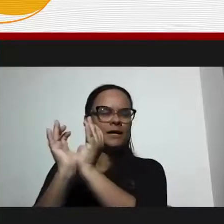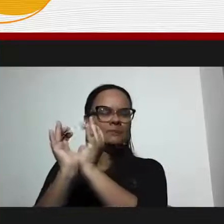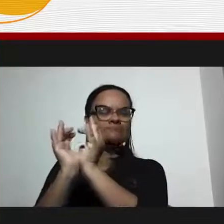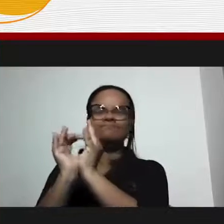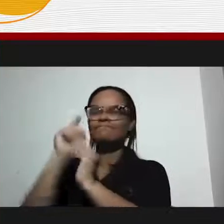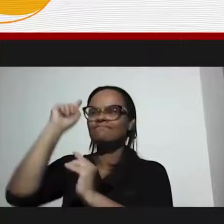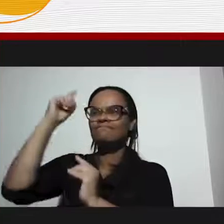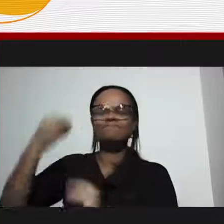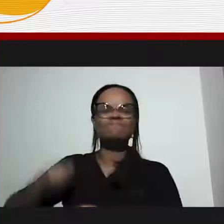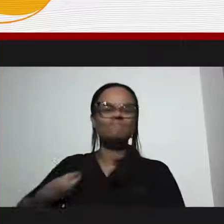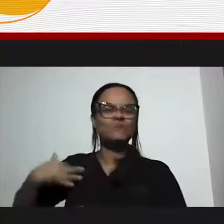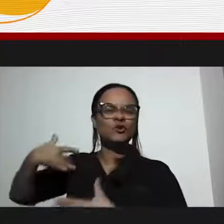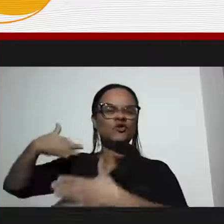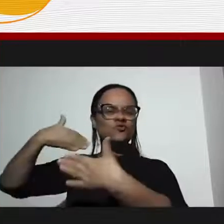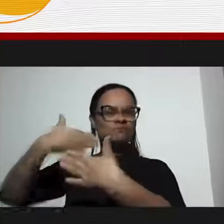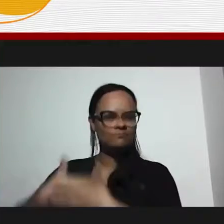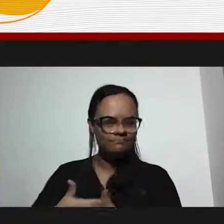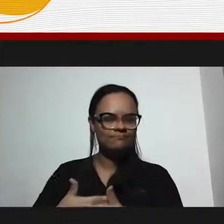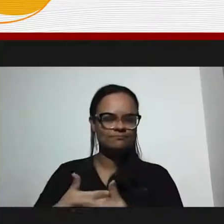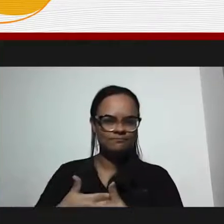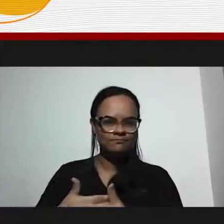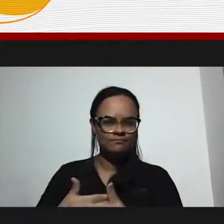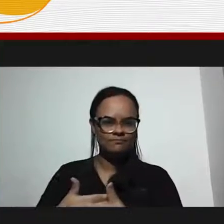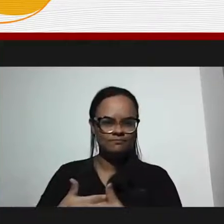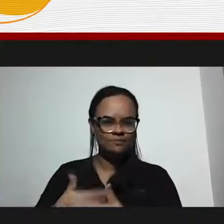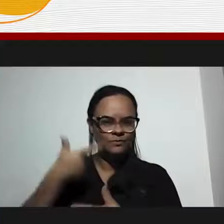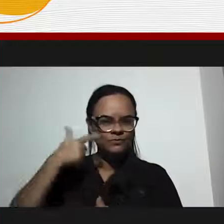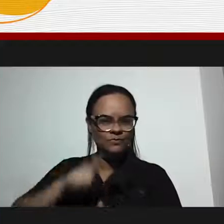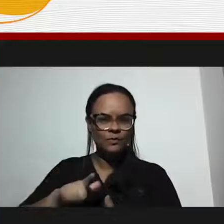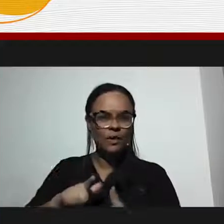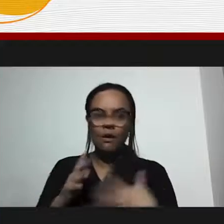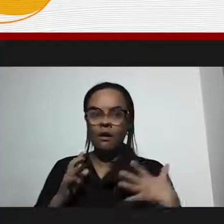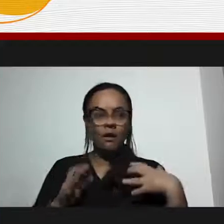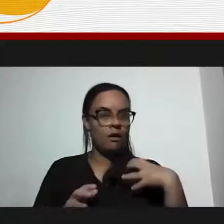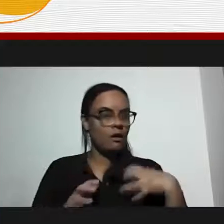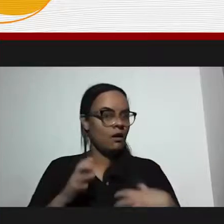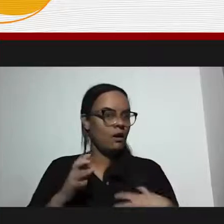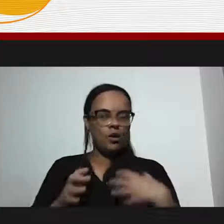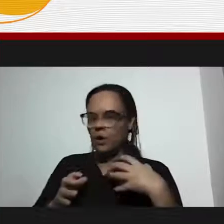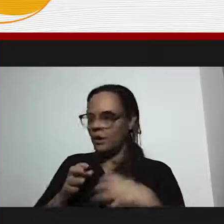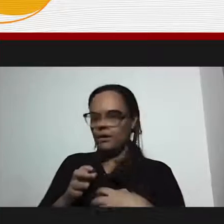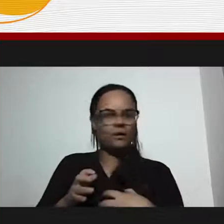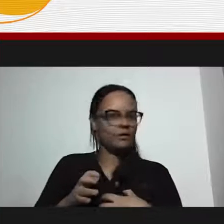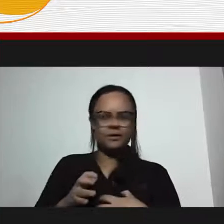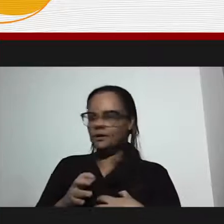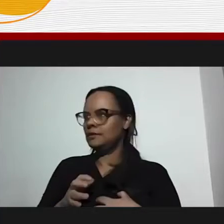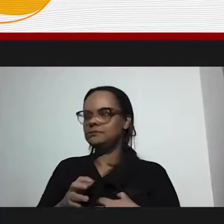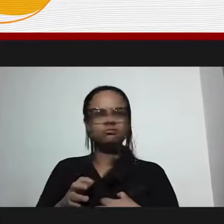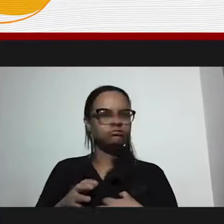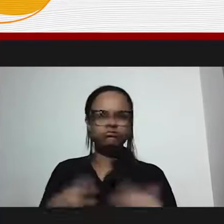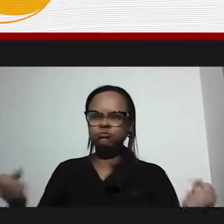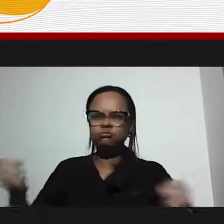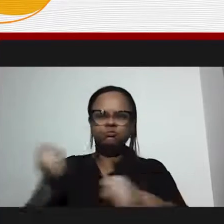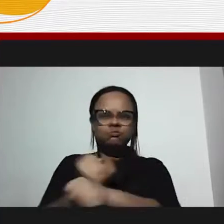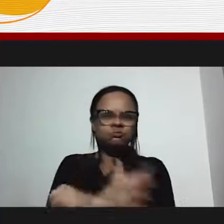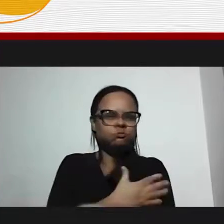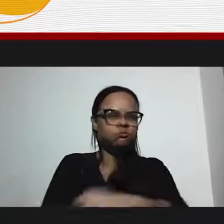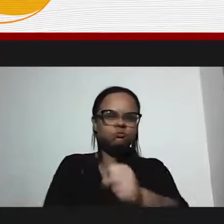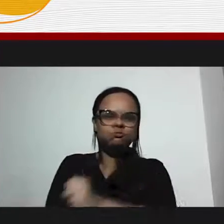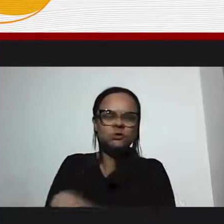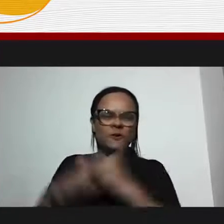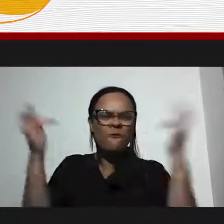passou uma vida na minha cabeça, a qual eu não conseguia me mover de tanto êxtase, de felicidade,